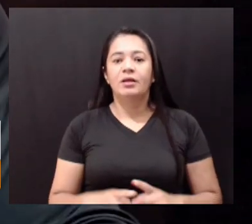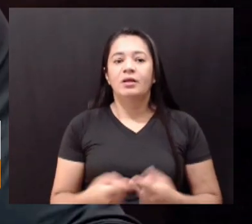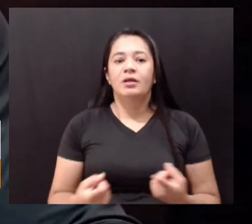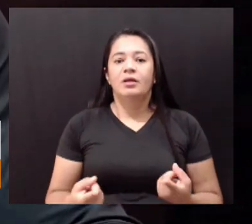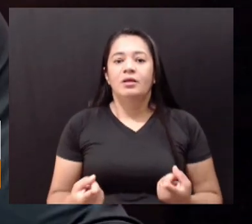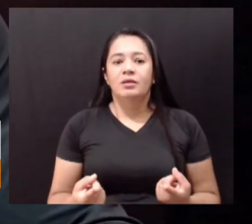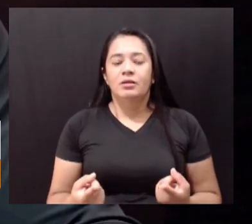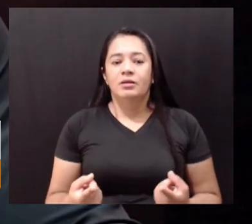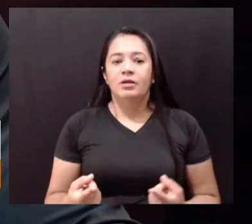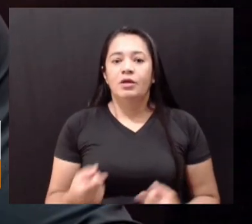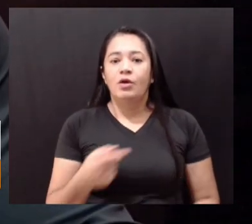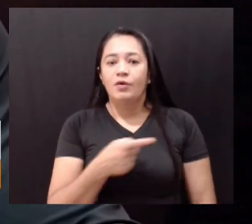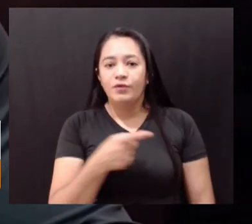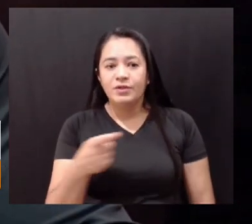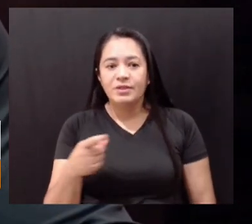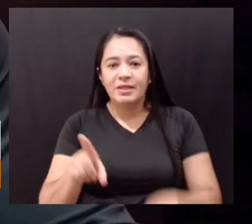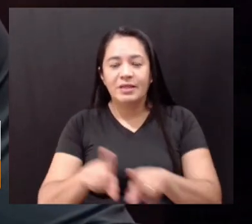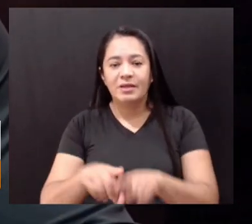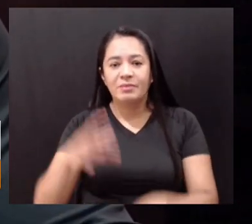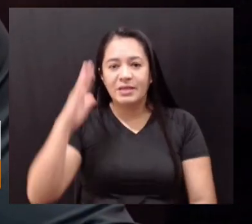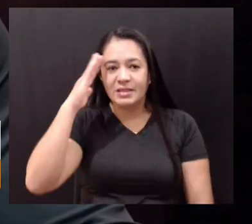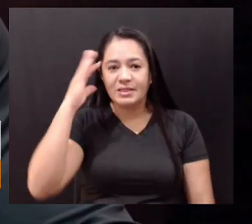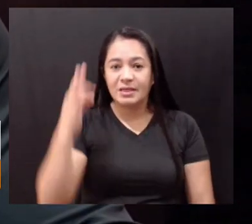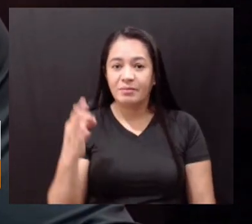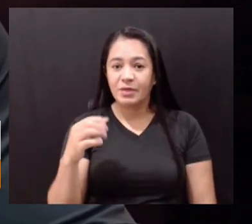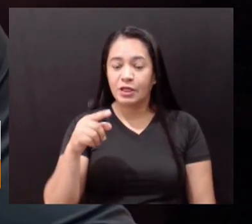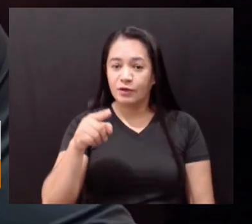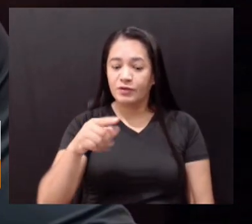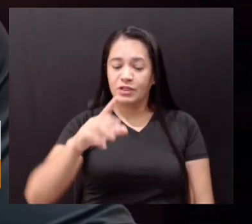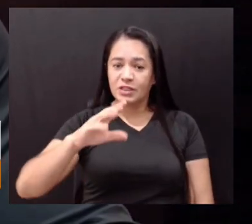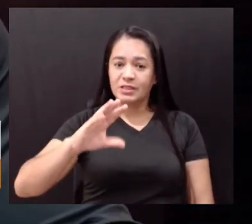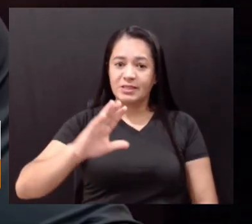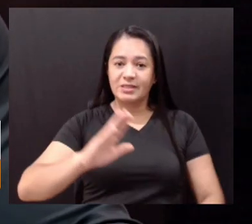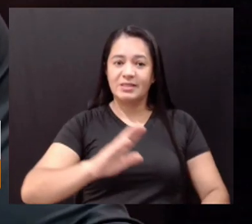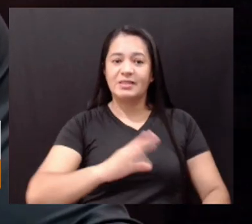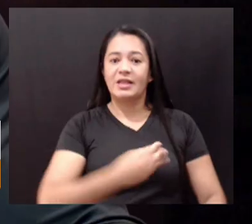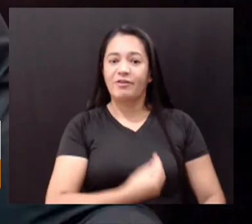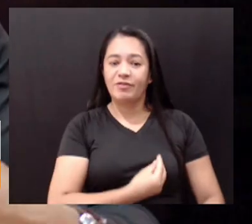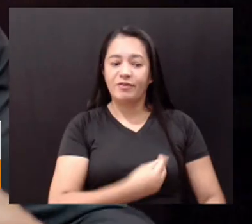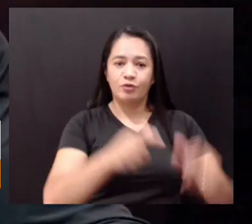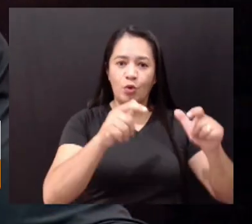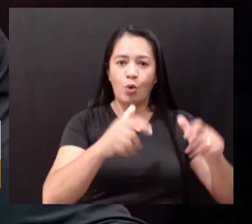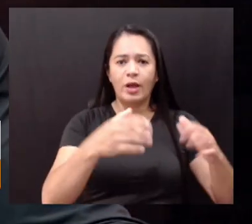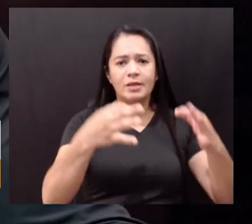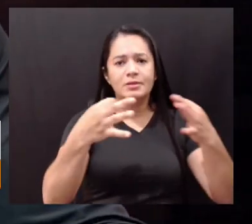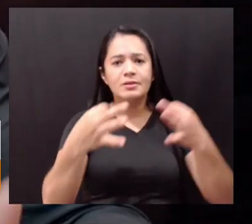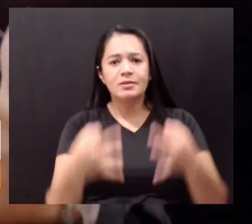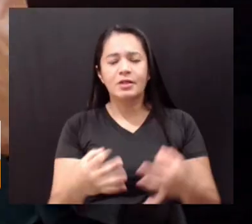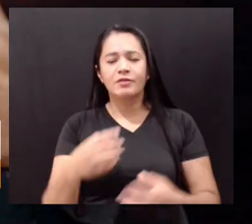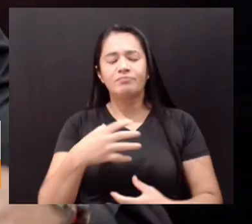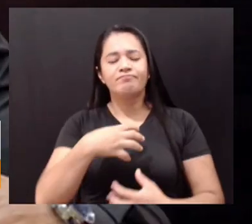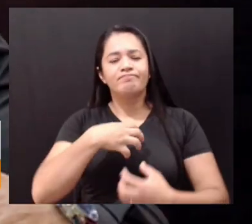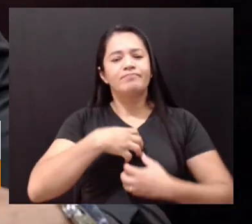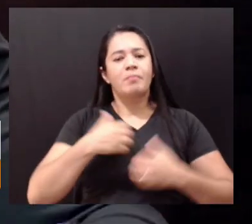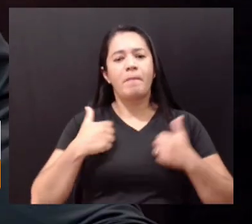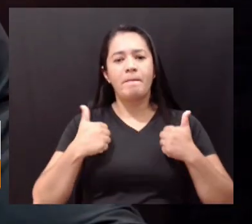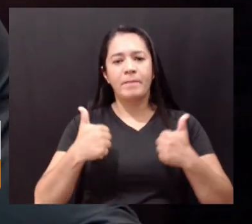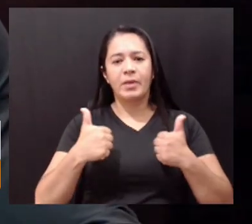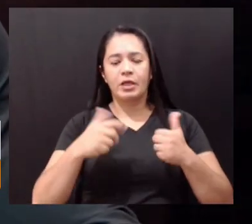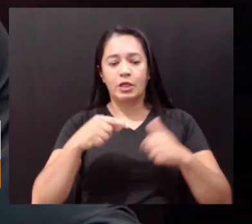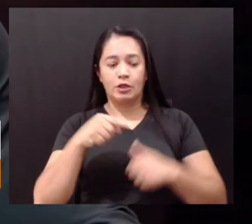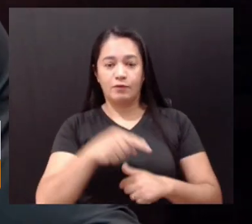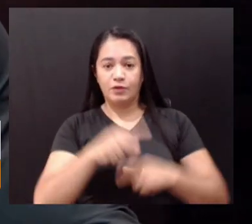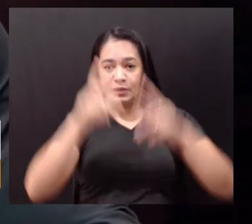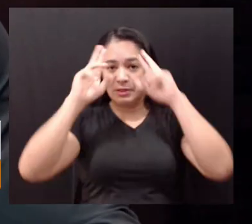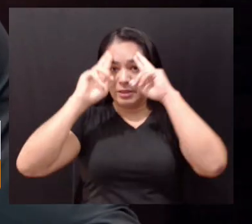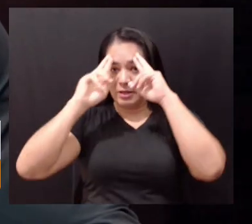ter a certeza que você está num lugar certo, que você está num lugar que você se Uhum. sente bem, que te respeita, que respeitam quem é você.